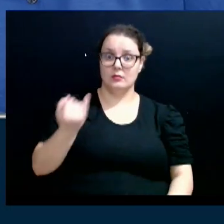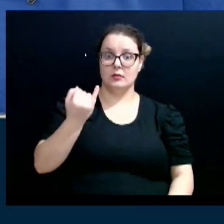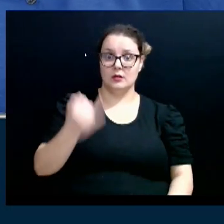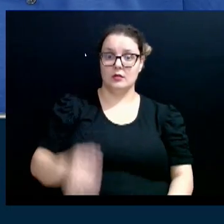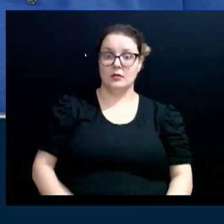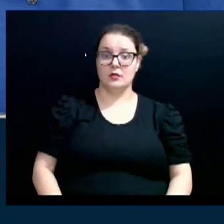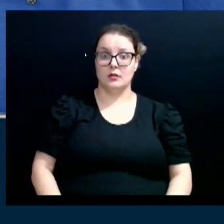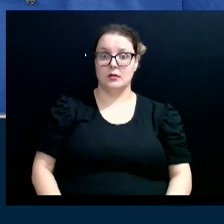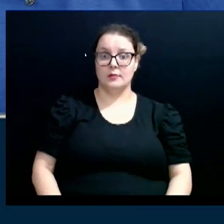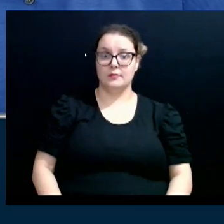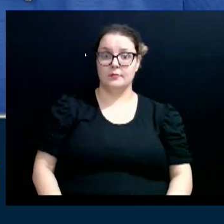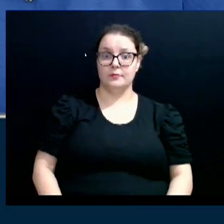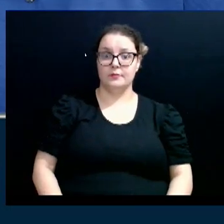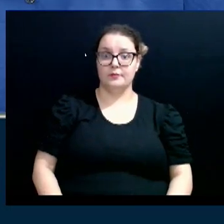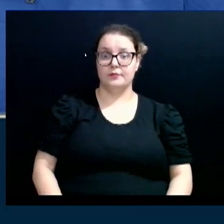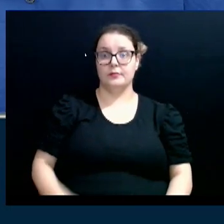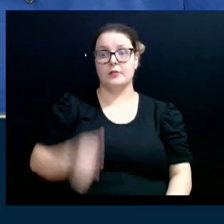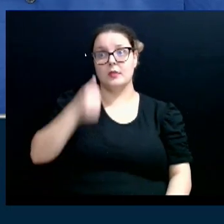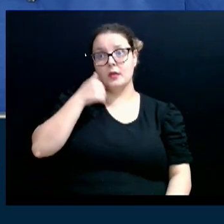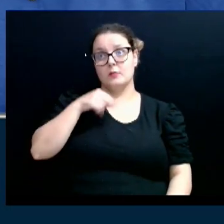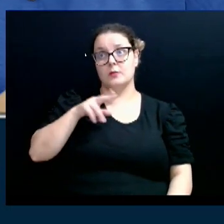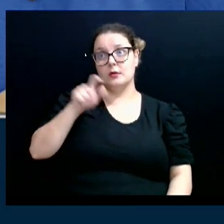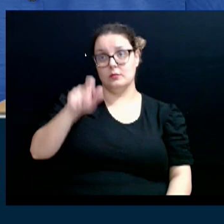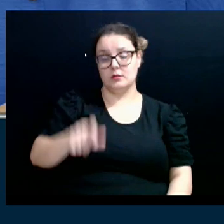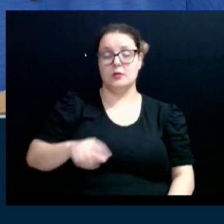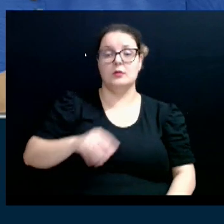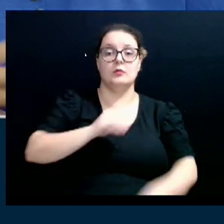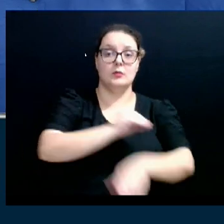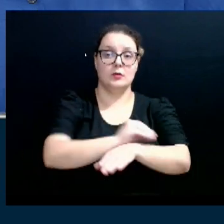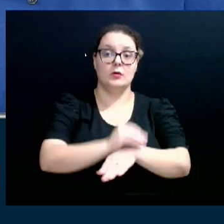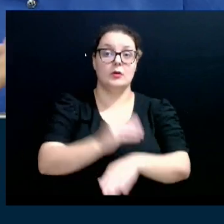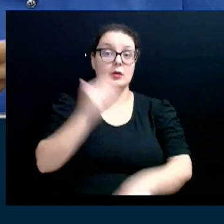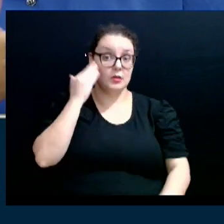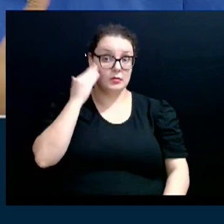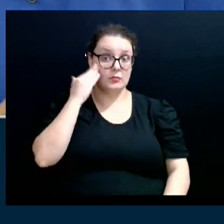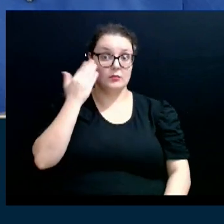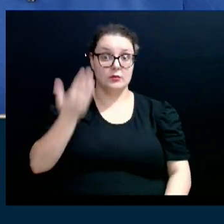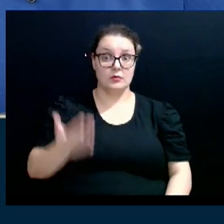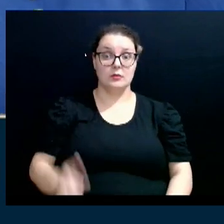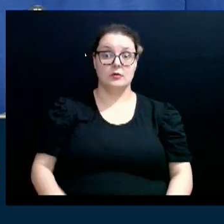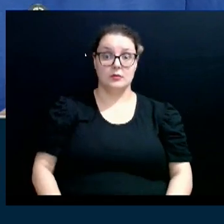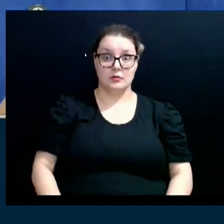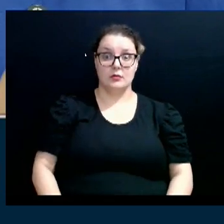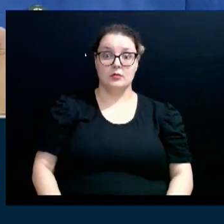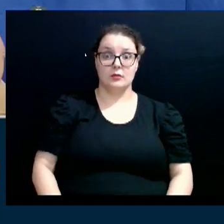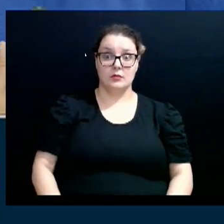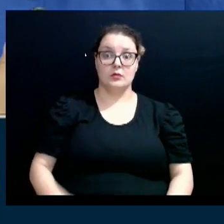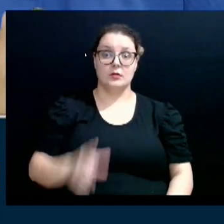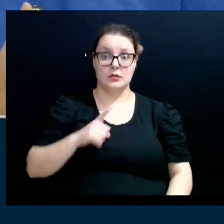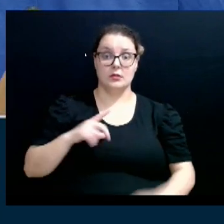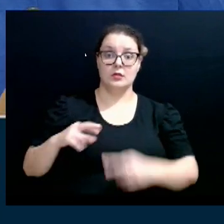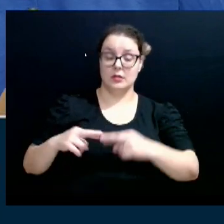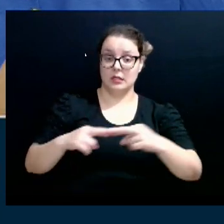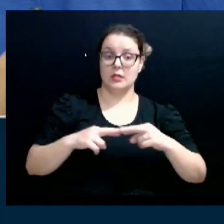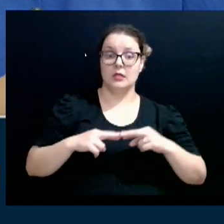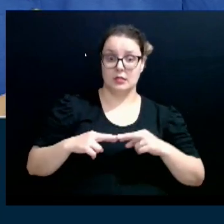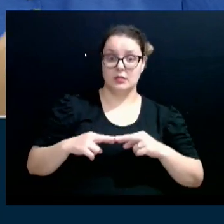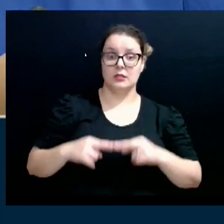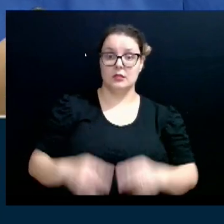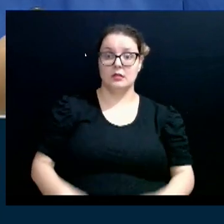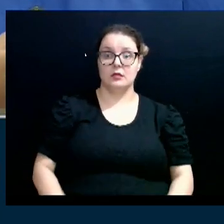ou a pessoa que cuida, ela entenda, né, que tem essa rede e se apoie,